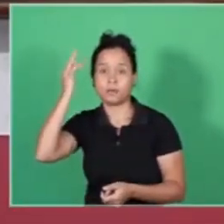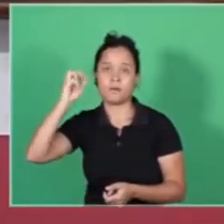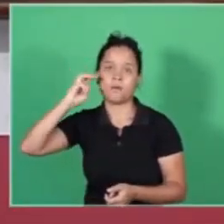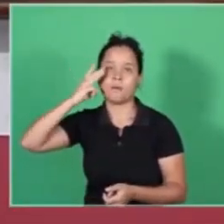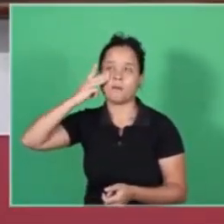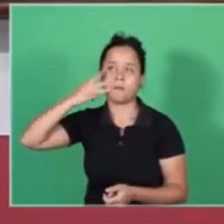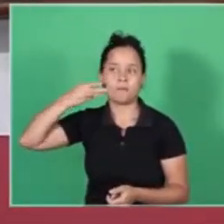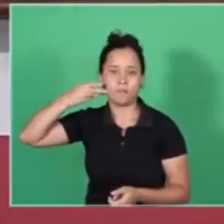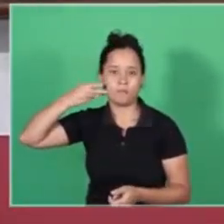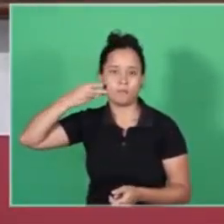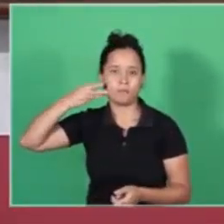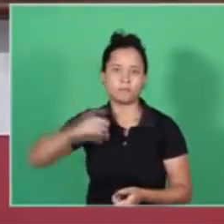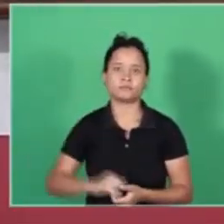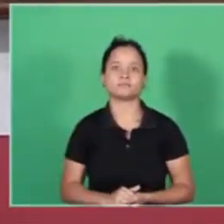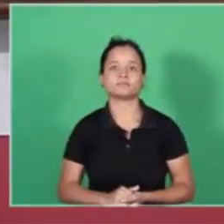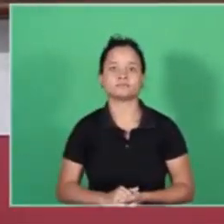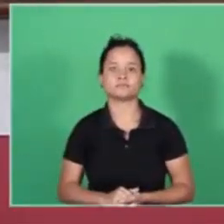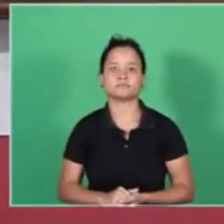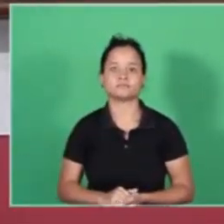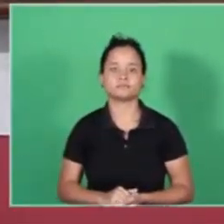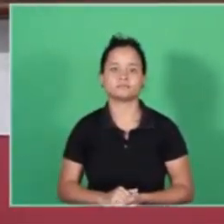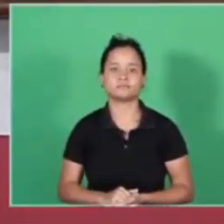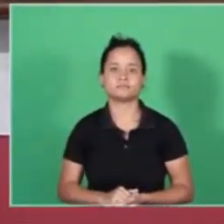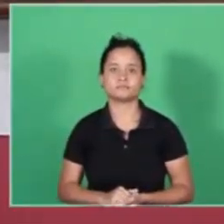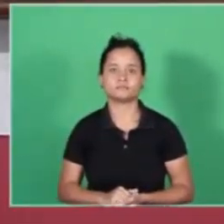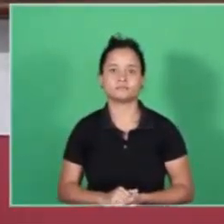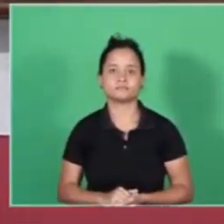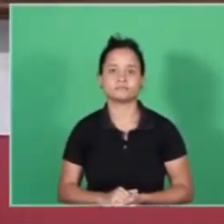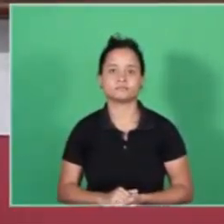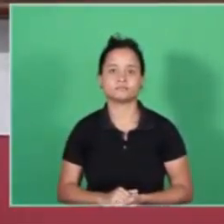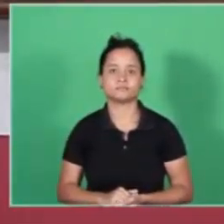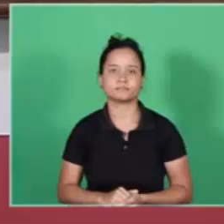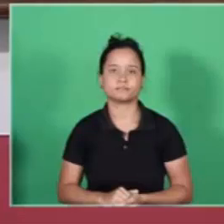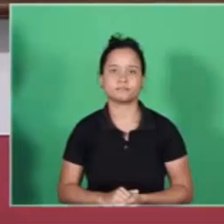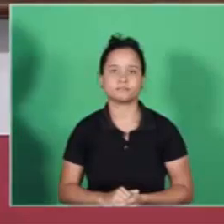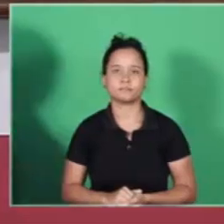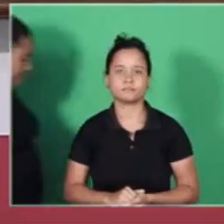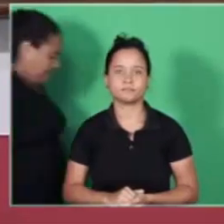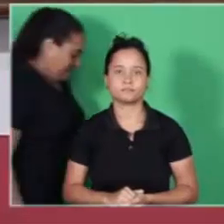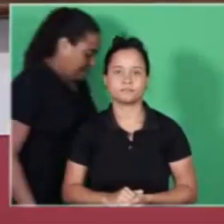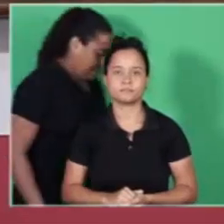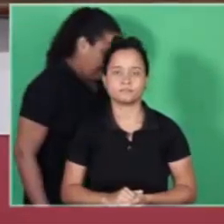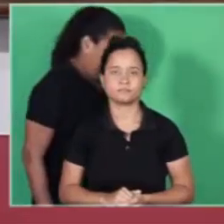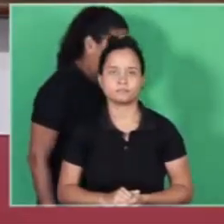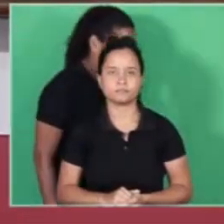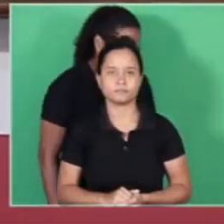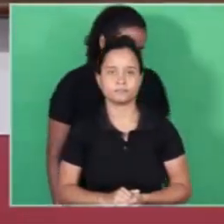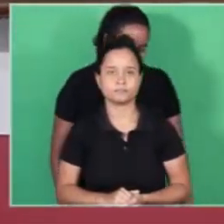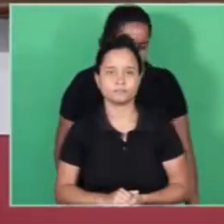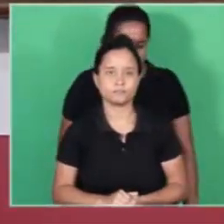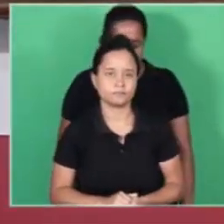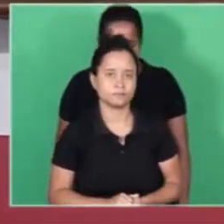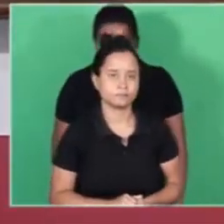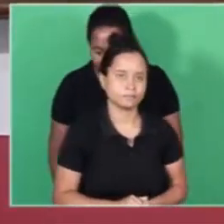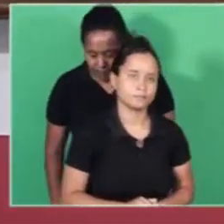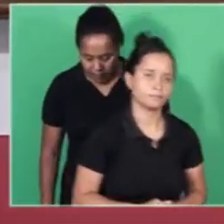Inclusive, esse aqui era teólogo. Ele foi orientado por Bruno